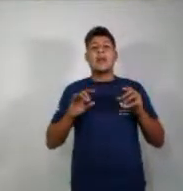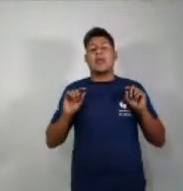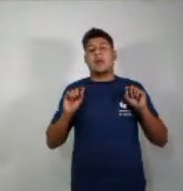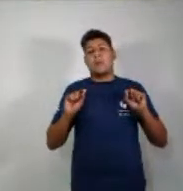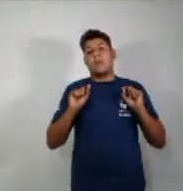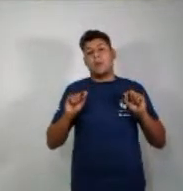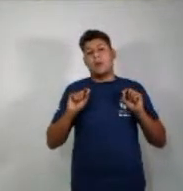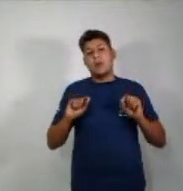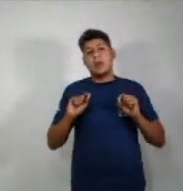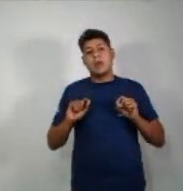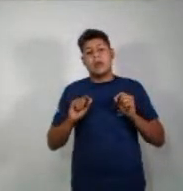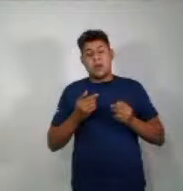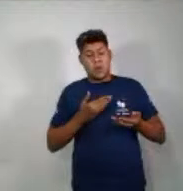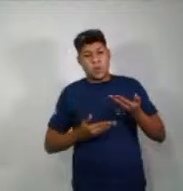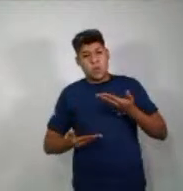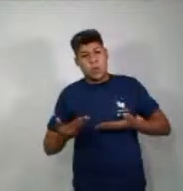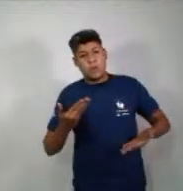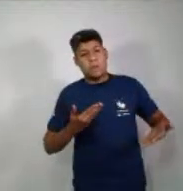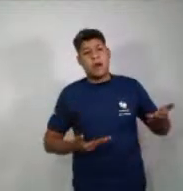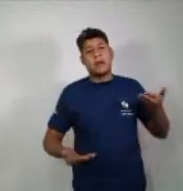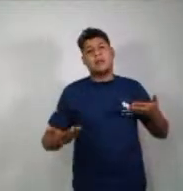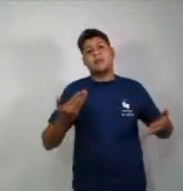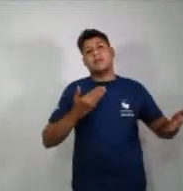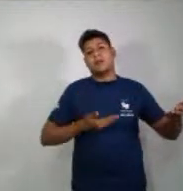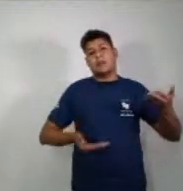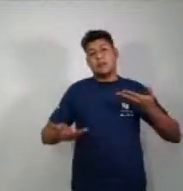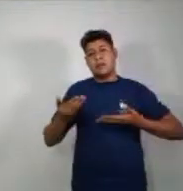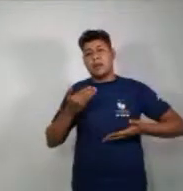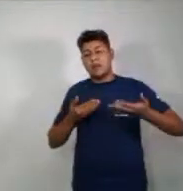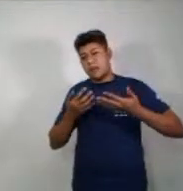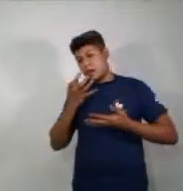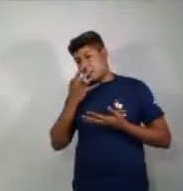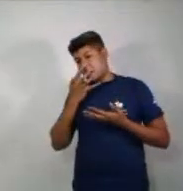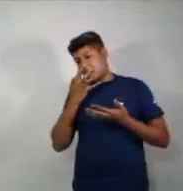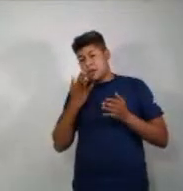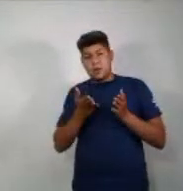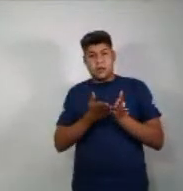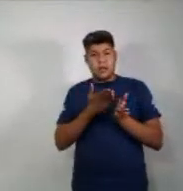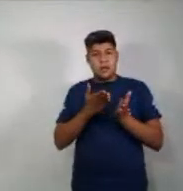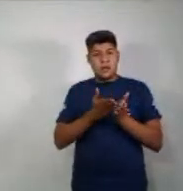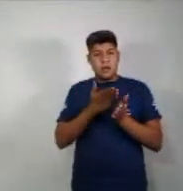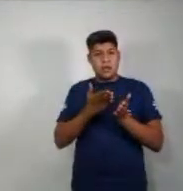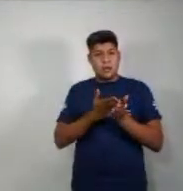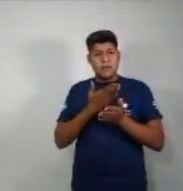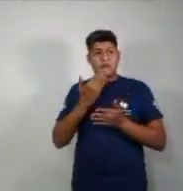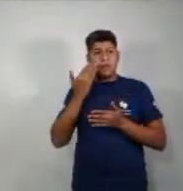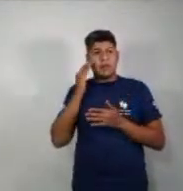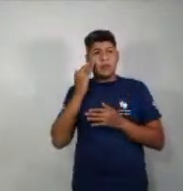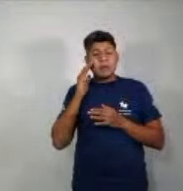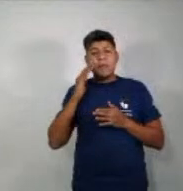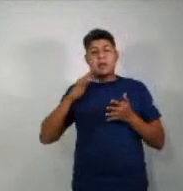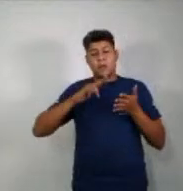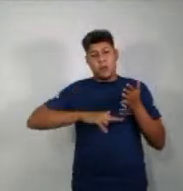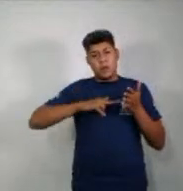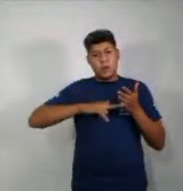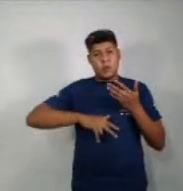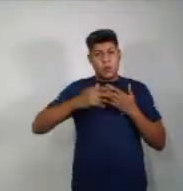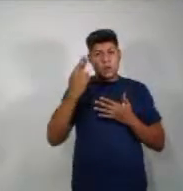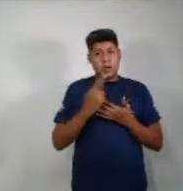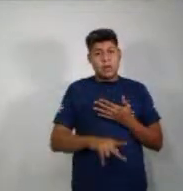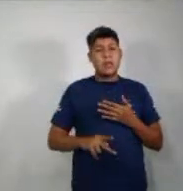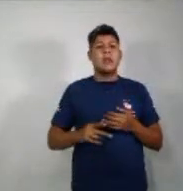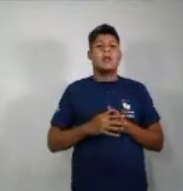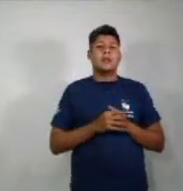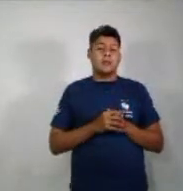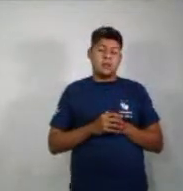ele quer compartilhar, né, o encantamento pelo livro, o entendimento, as leituras dele realmente. Então, não